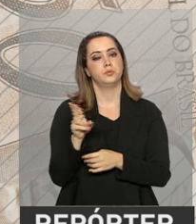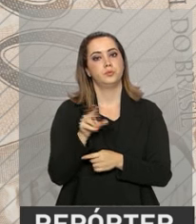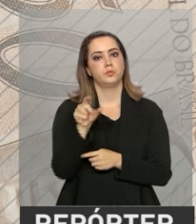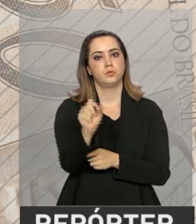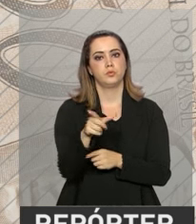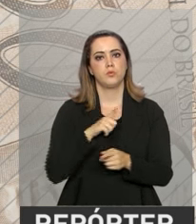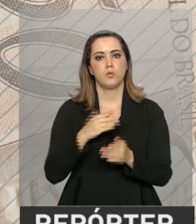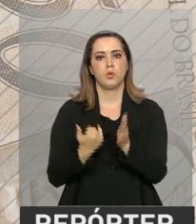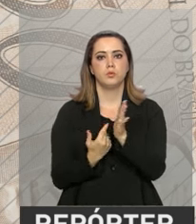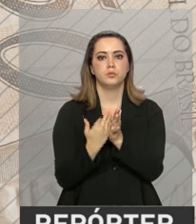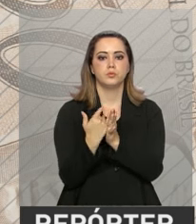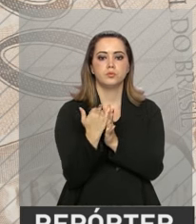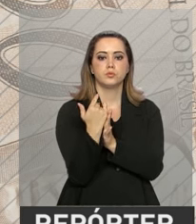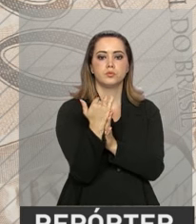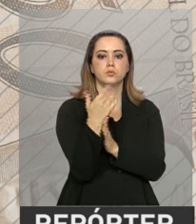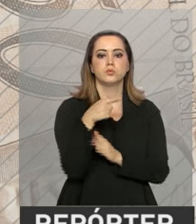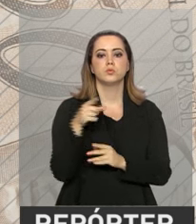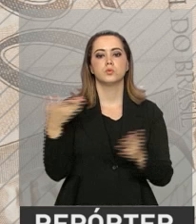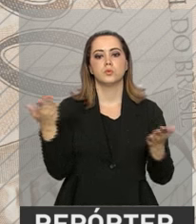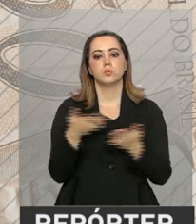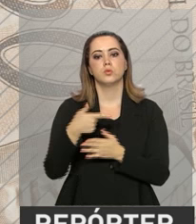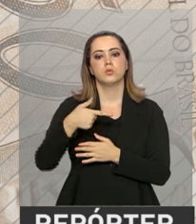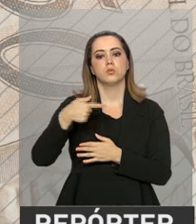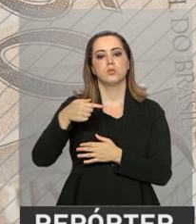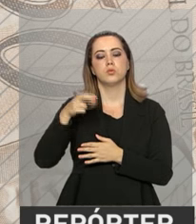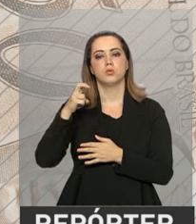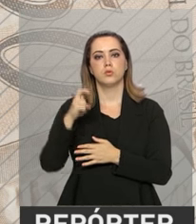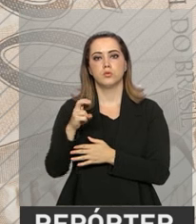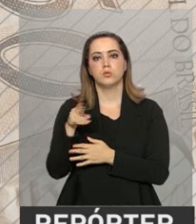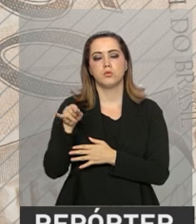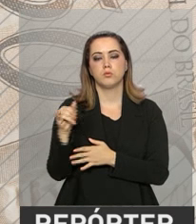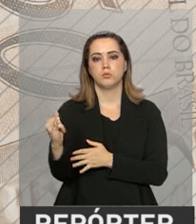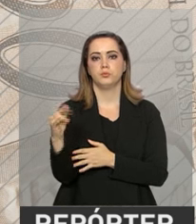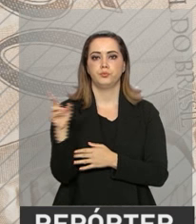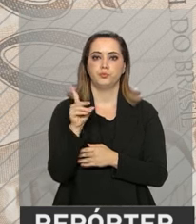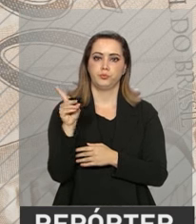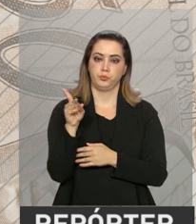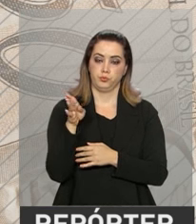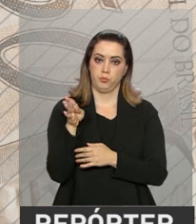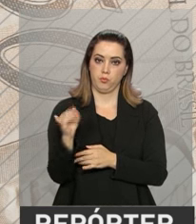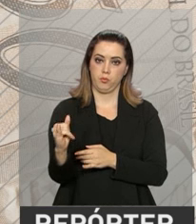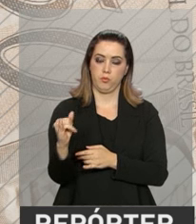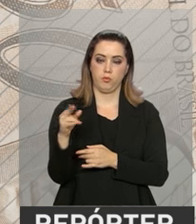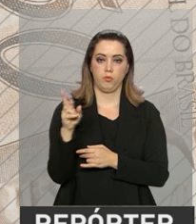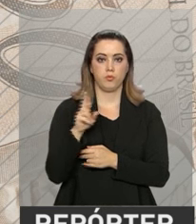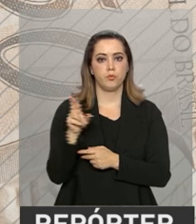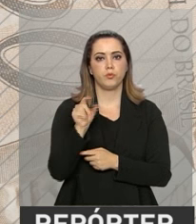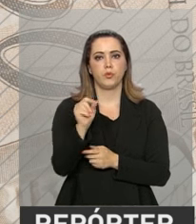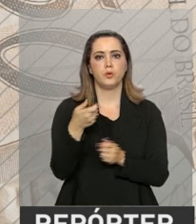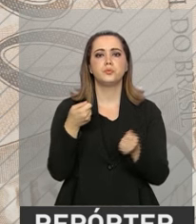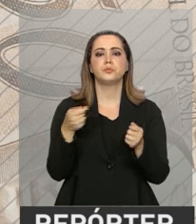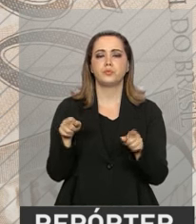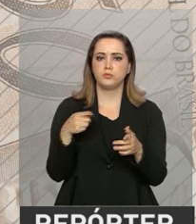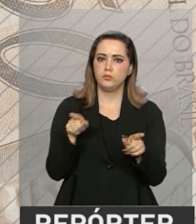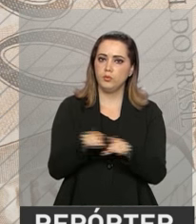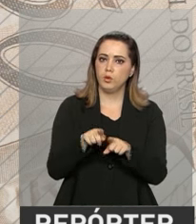R5 bilhões900 milhões deais. No primeiro semestre também foram pagos cerca de 83.300.000